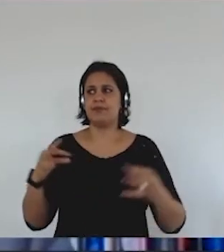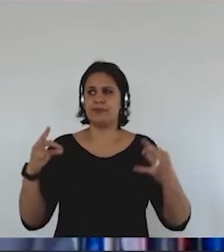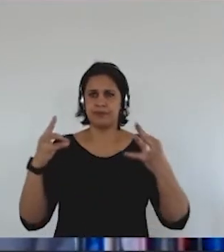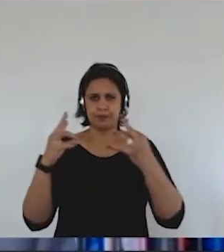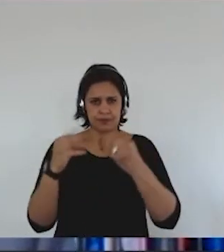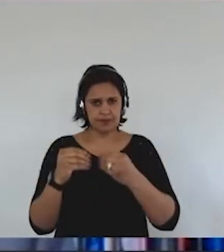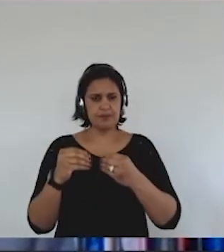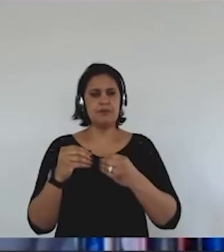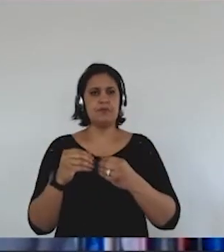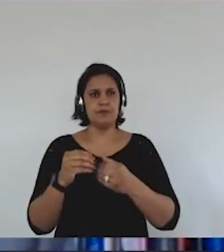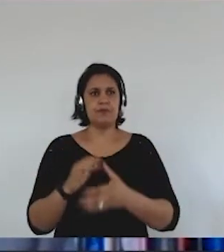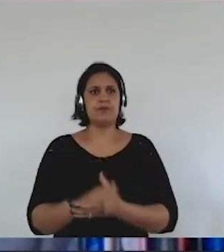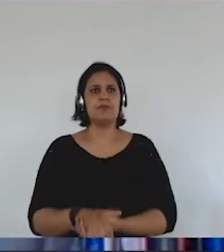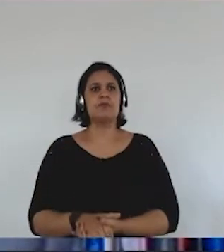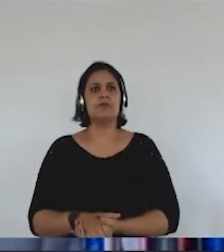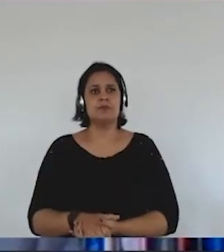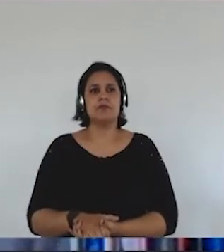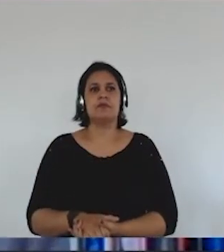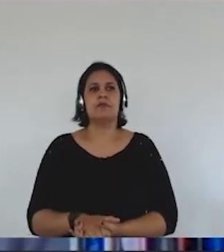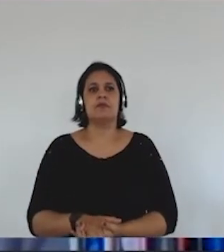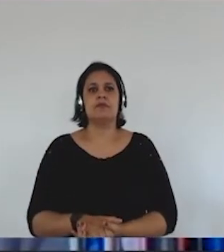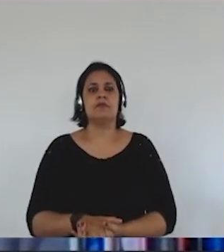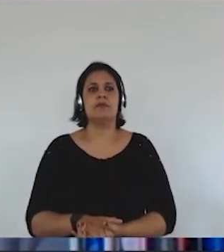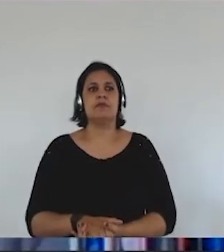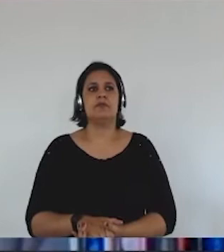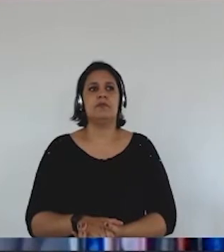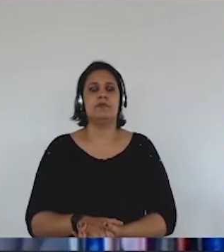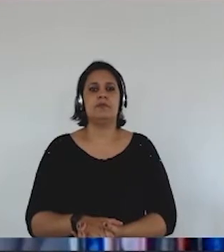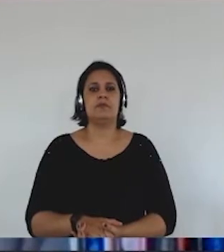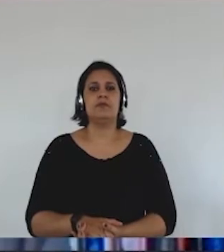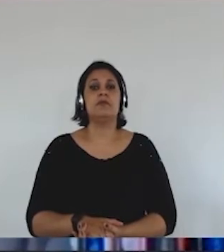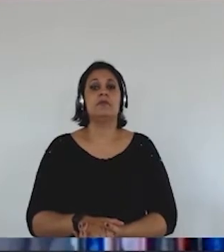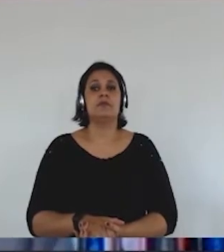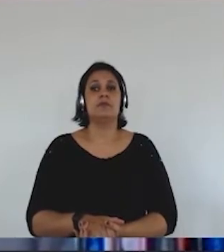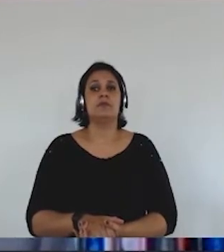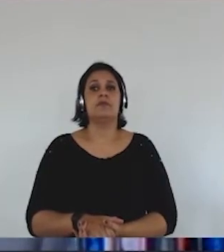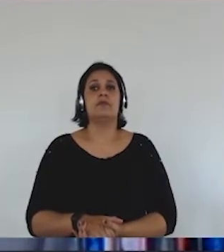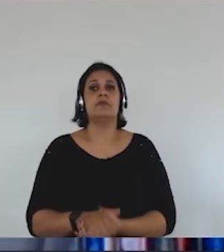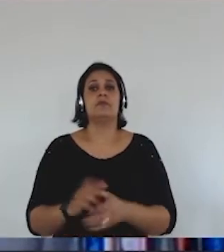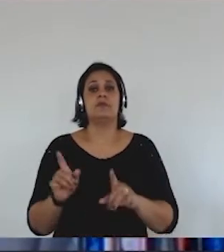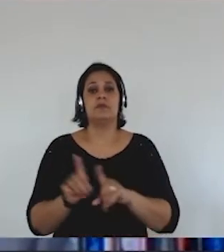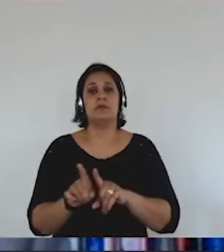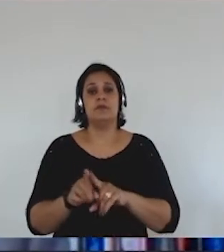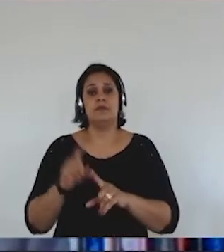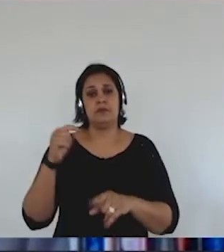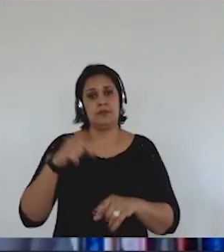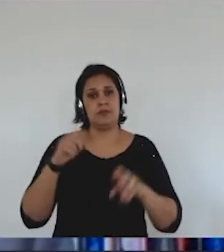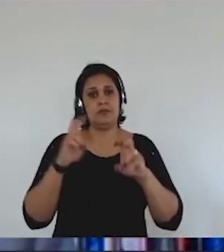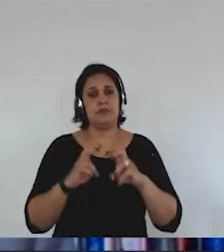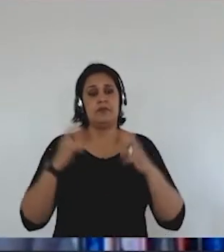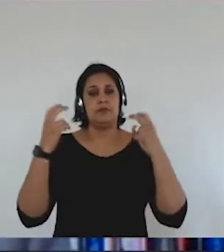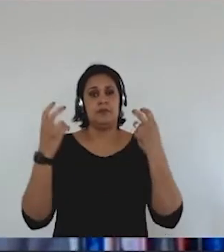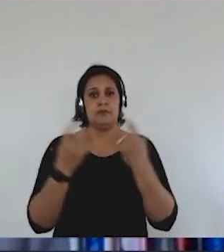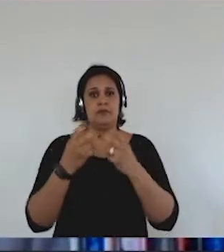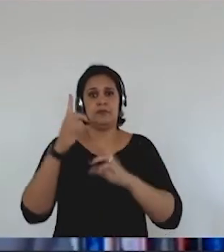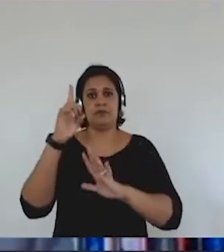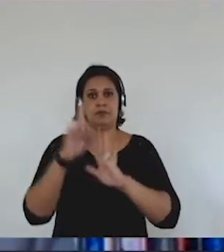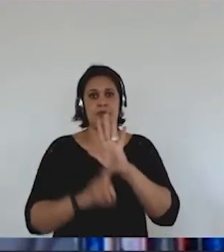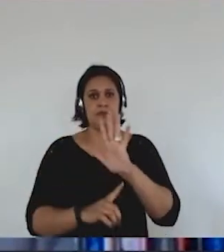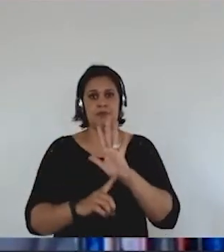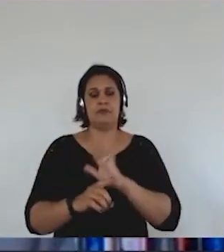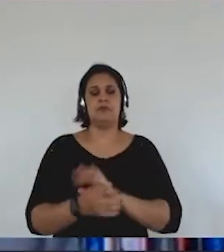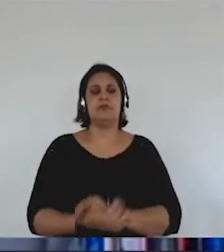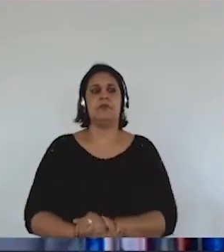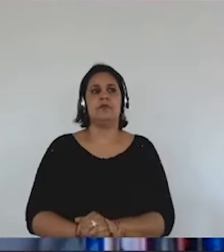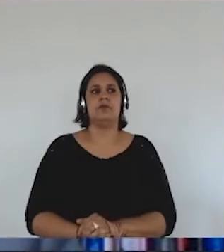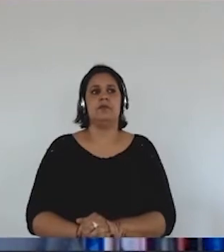federal pelo Maranhão, mas representa toda a advocacia e também preside essa comissão maravilhosa de direito lusófono.